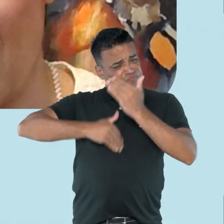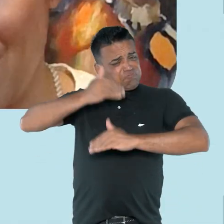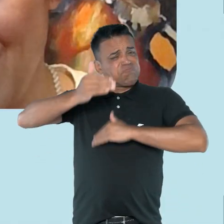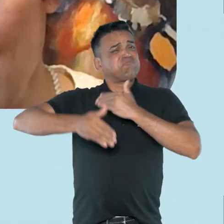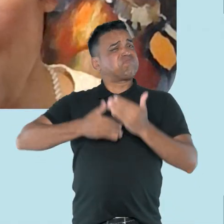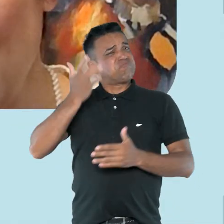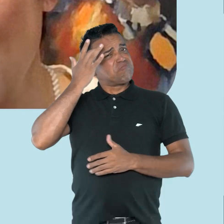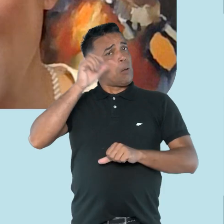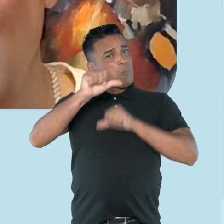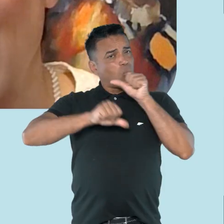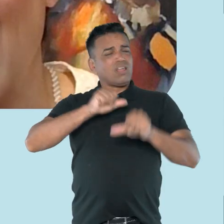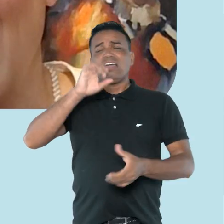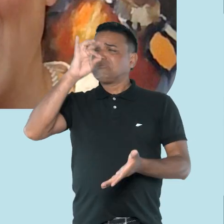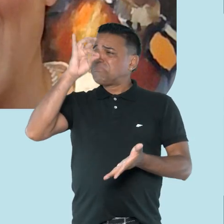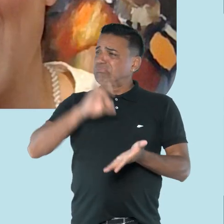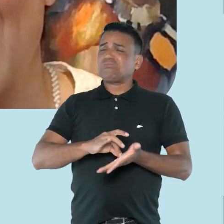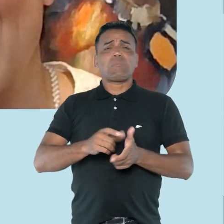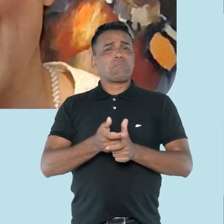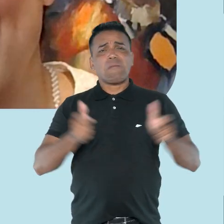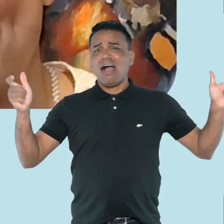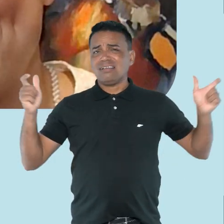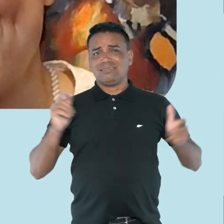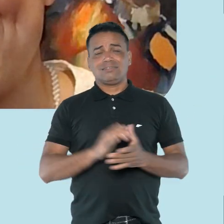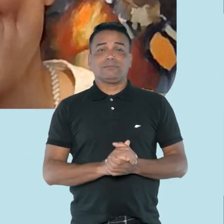amadureci bastante,